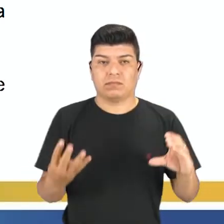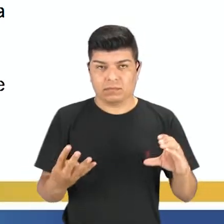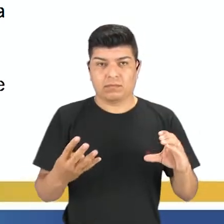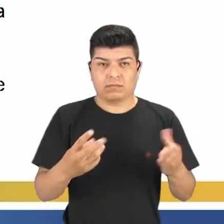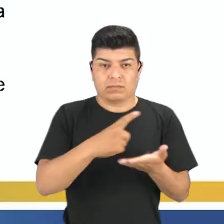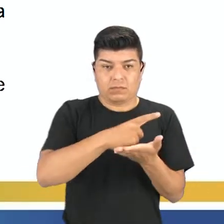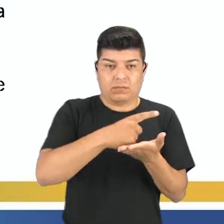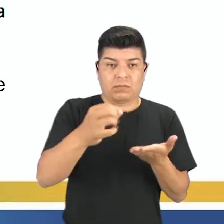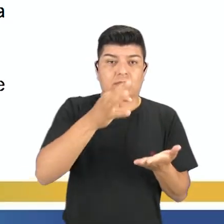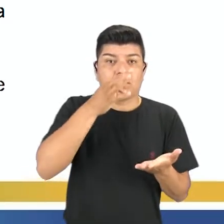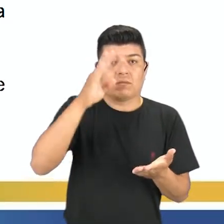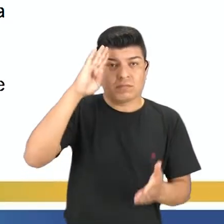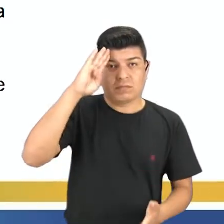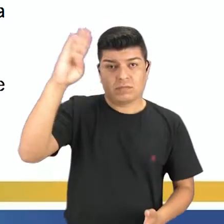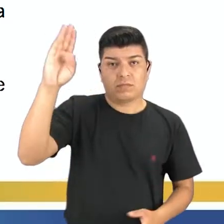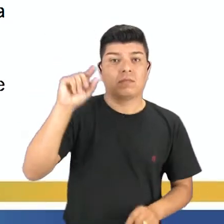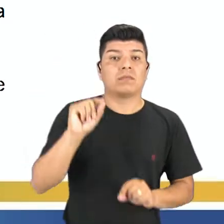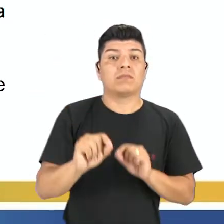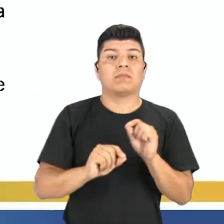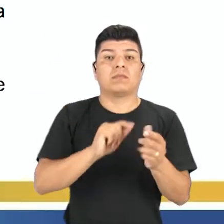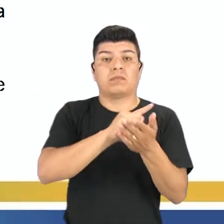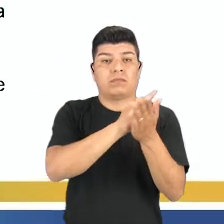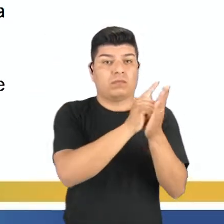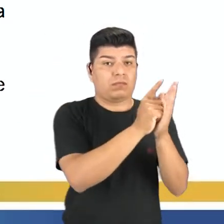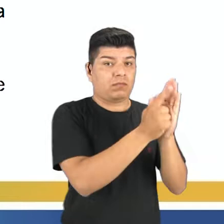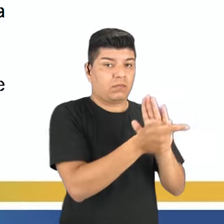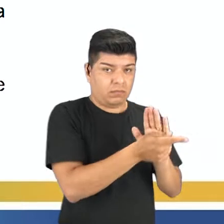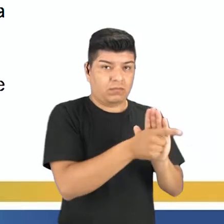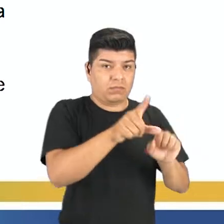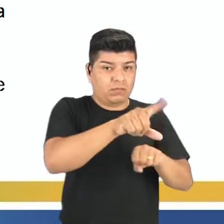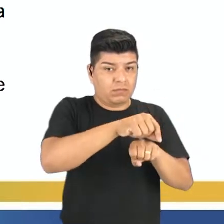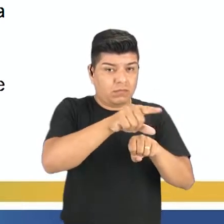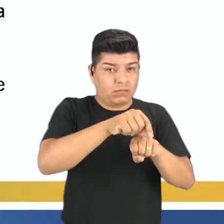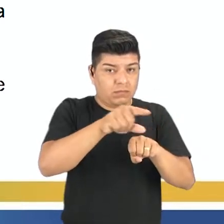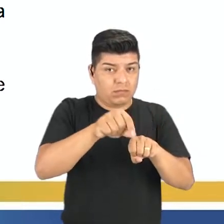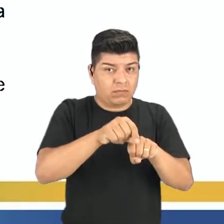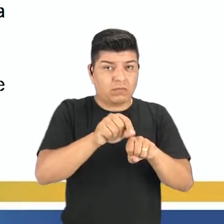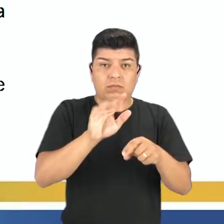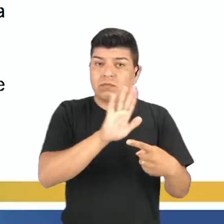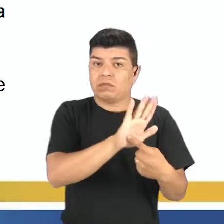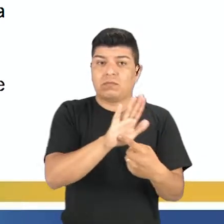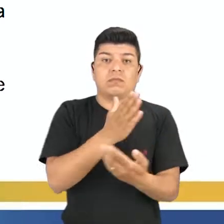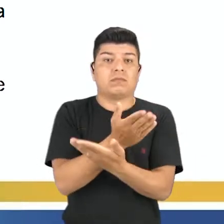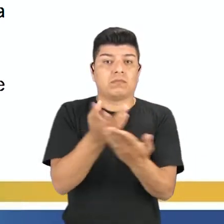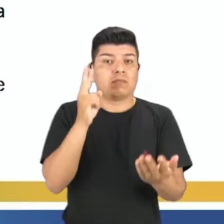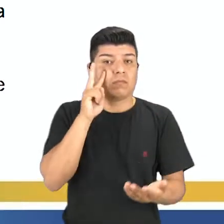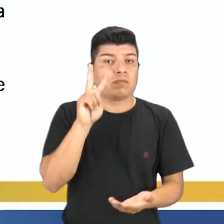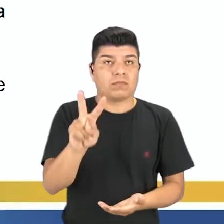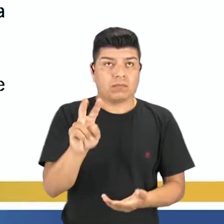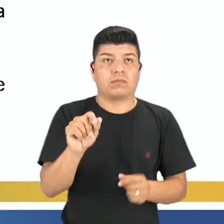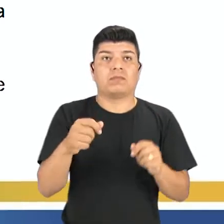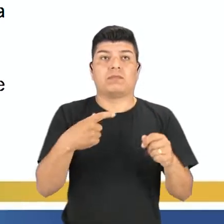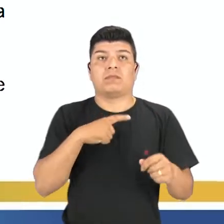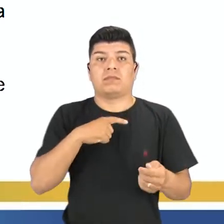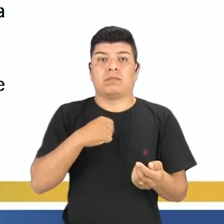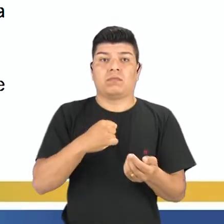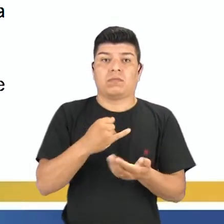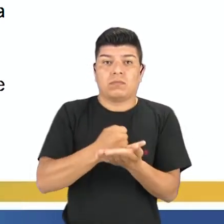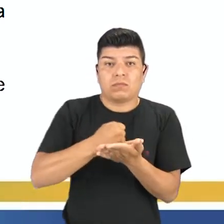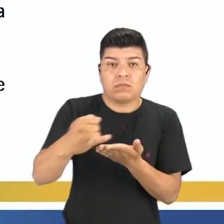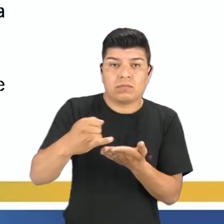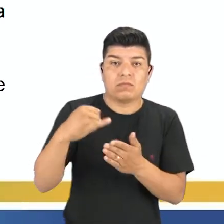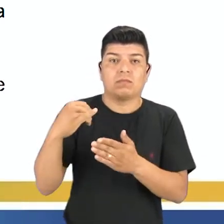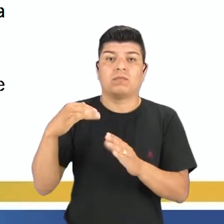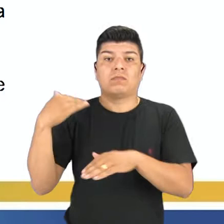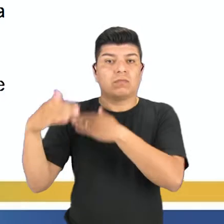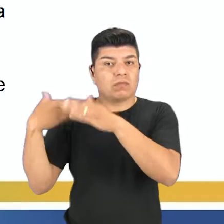artigo de opinião, principalmente nos gêneros argumentativos, é basicamente essa daí que vocês estão vendo. Nós vamos ter introdução,